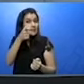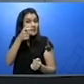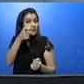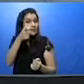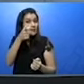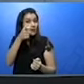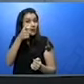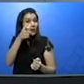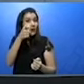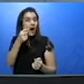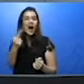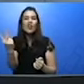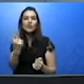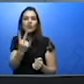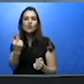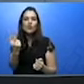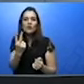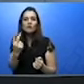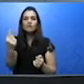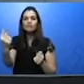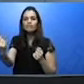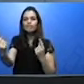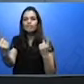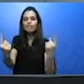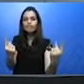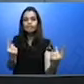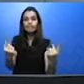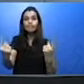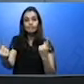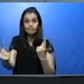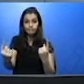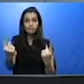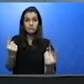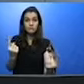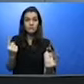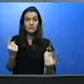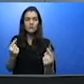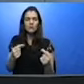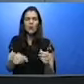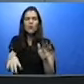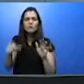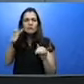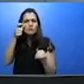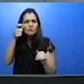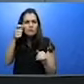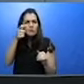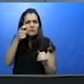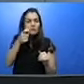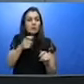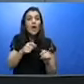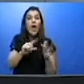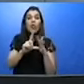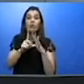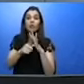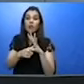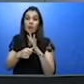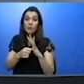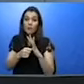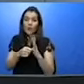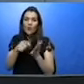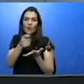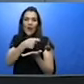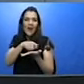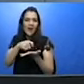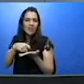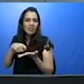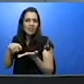olha, essas duas figuras, que figuras bonitas. Observe com atenção. Depois vocês vão escrever no caderno